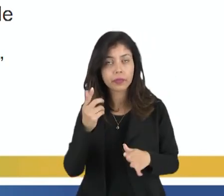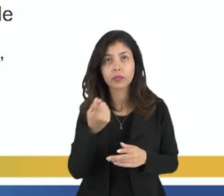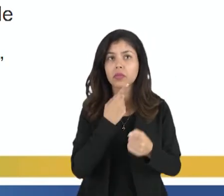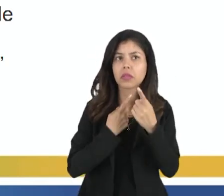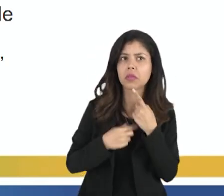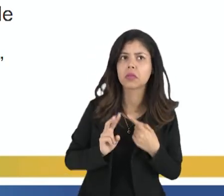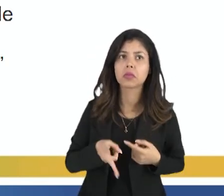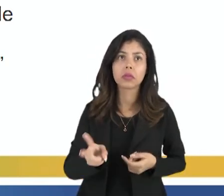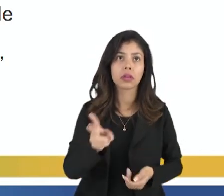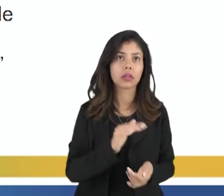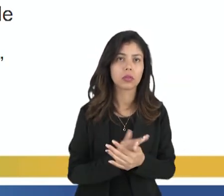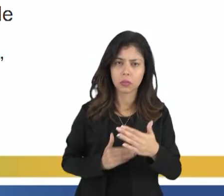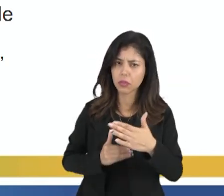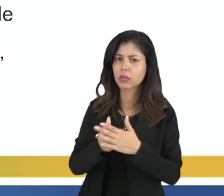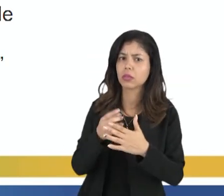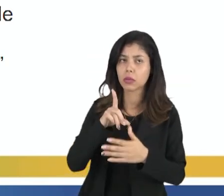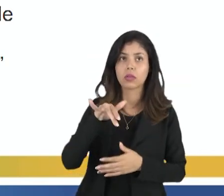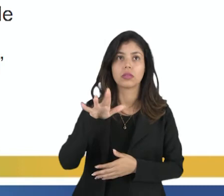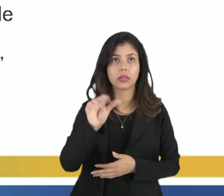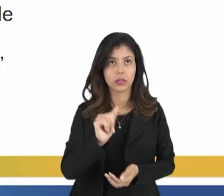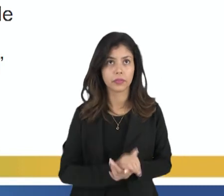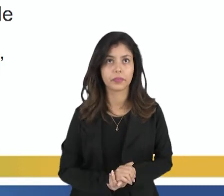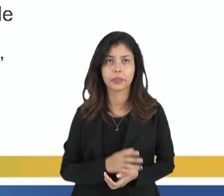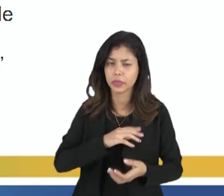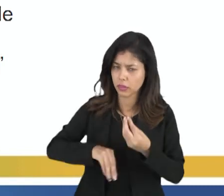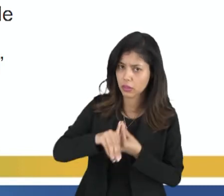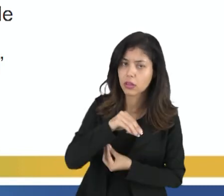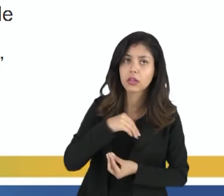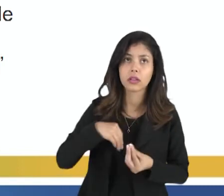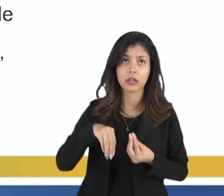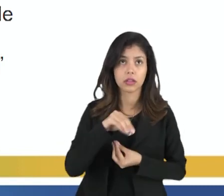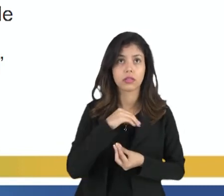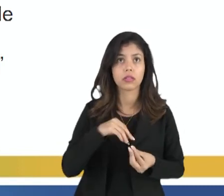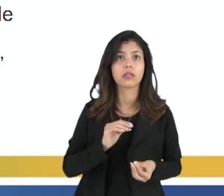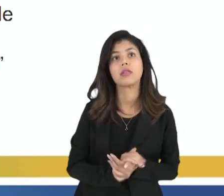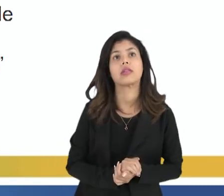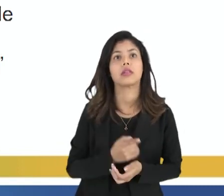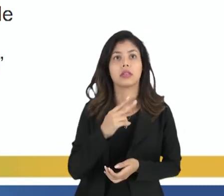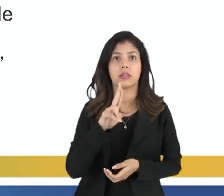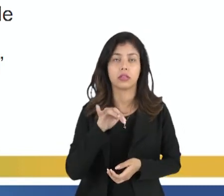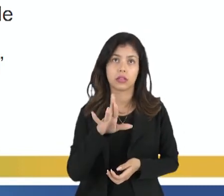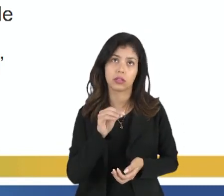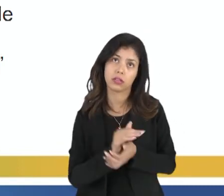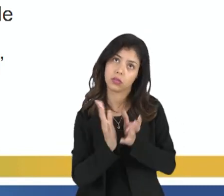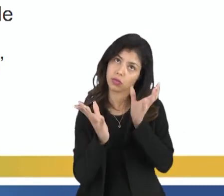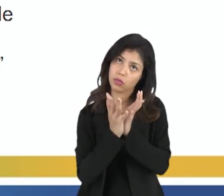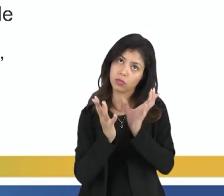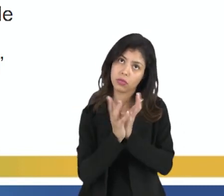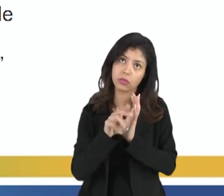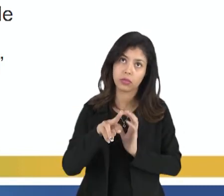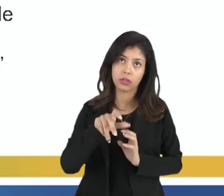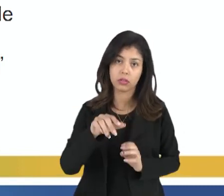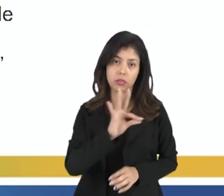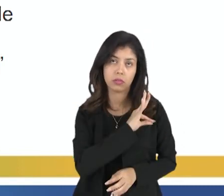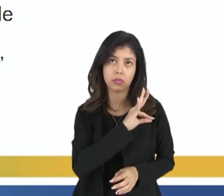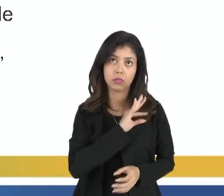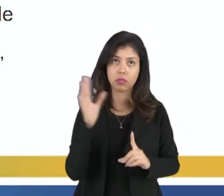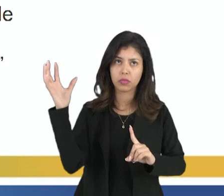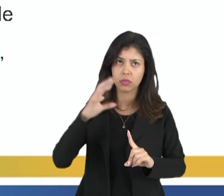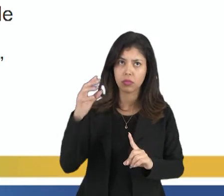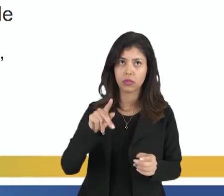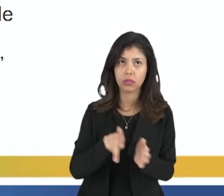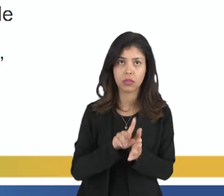não desejava a continuação do pacto colonial. C. Envolveu predominantemente grupos